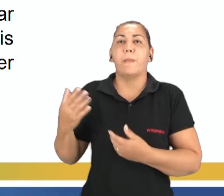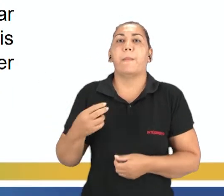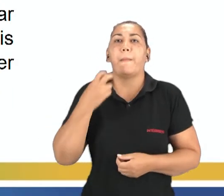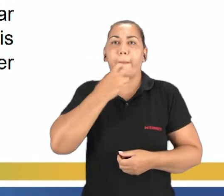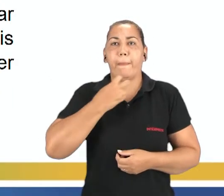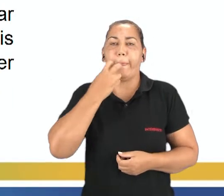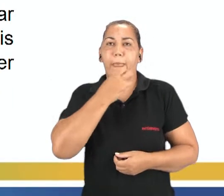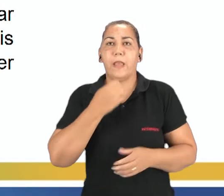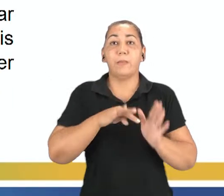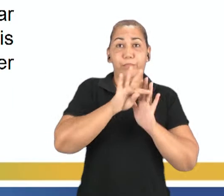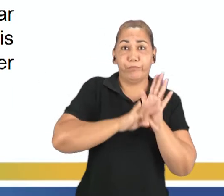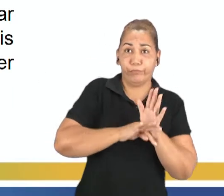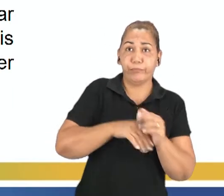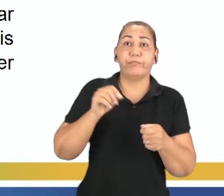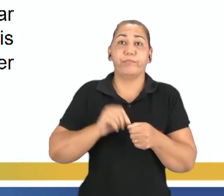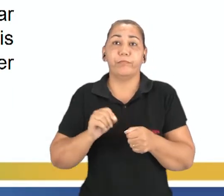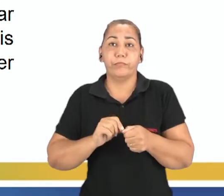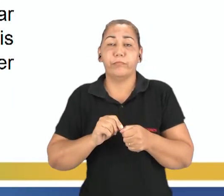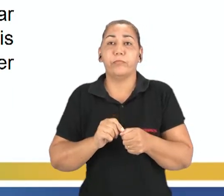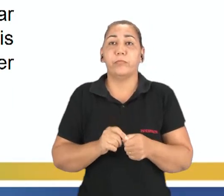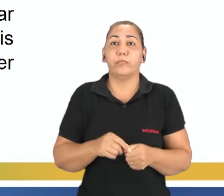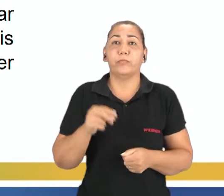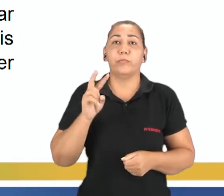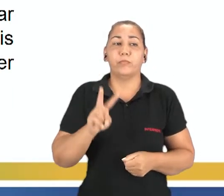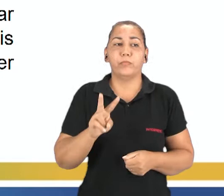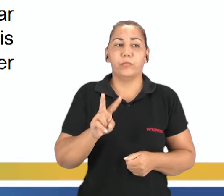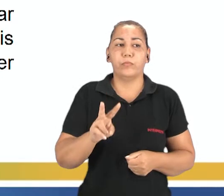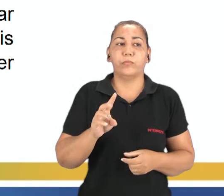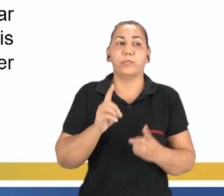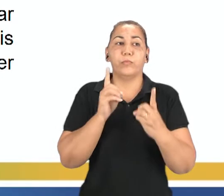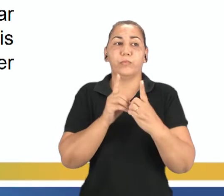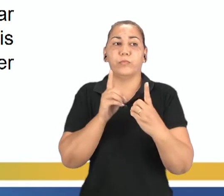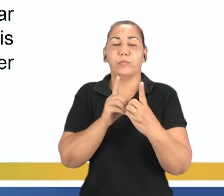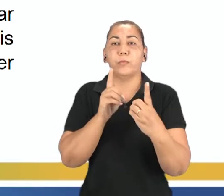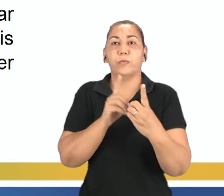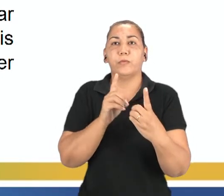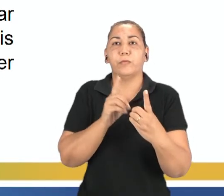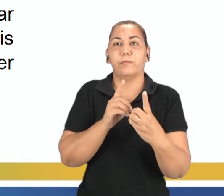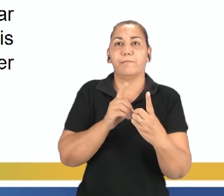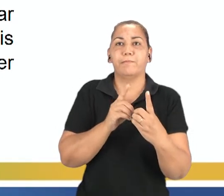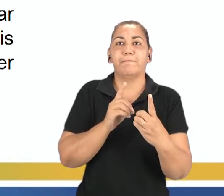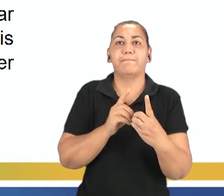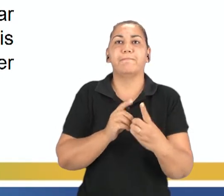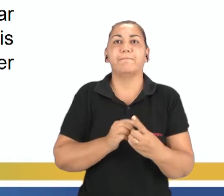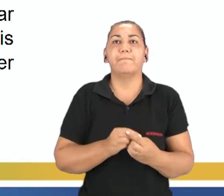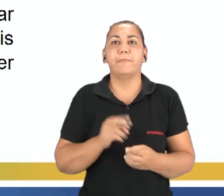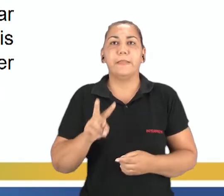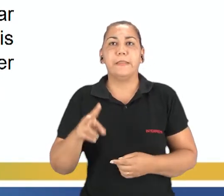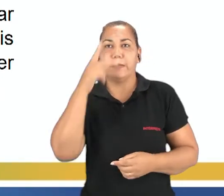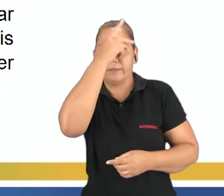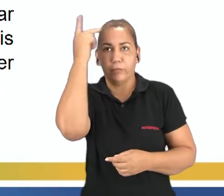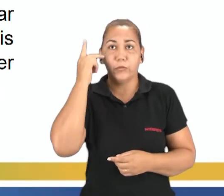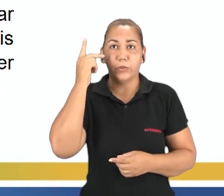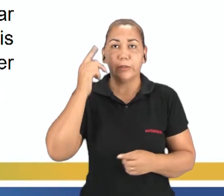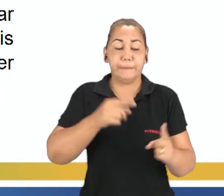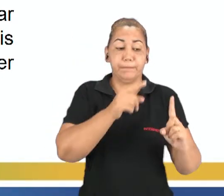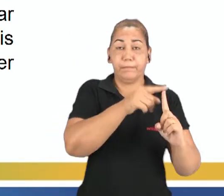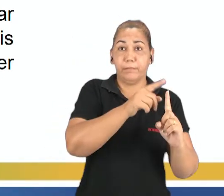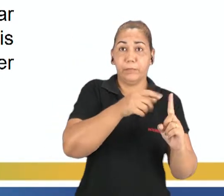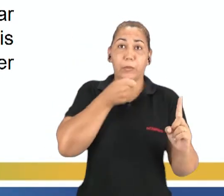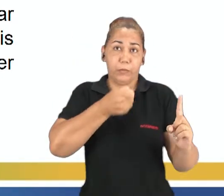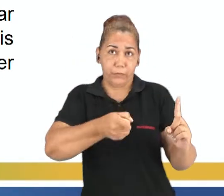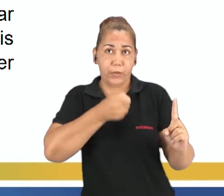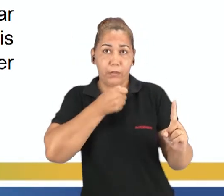produzidos pelo diálogo entre duas pessoas, o entrevistador e o responsável por fazer as perguntas, e o entrevistado é aquele